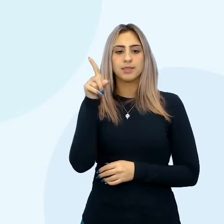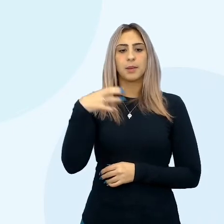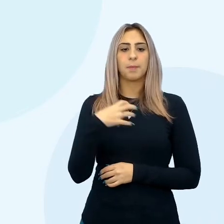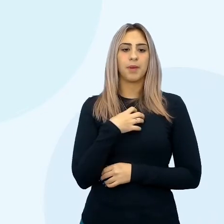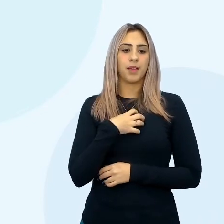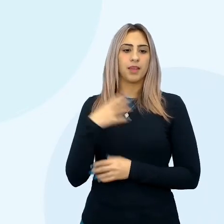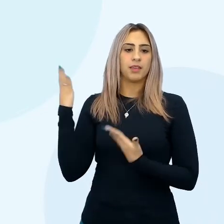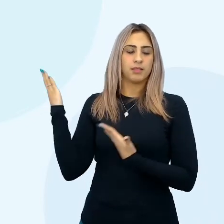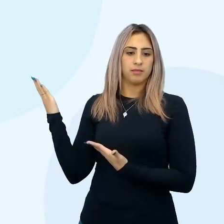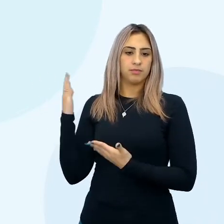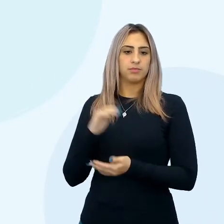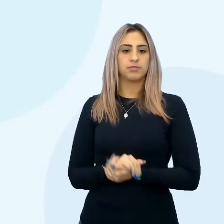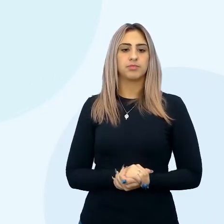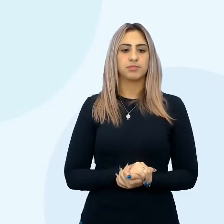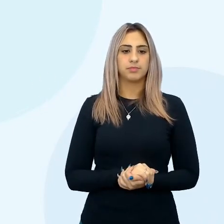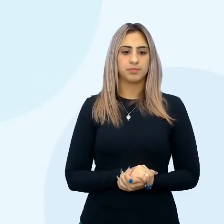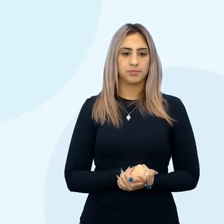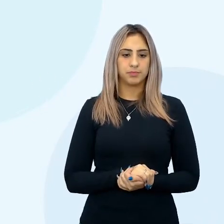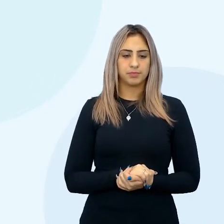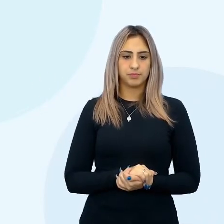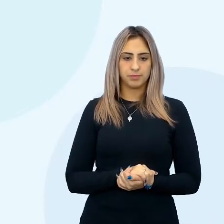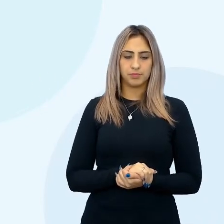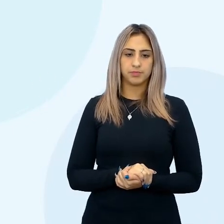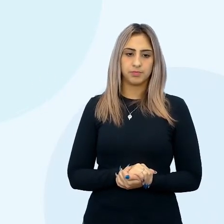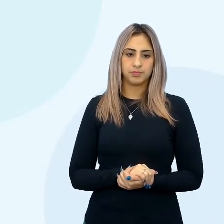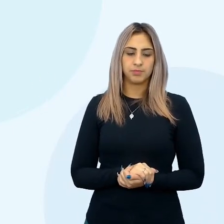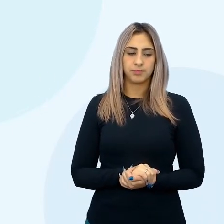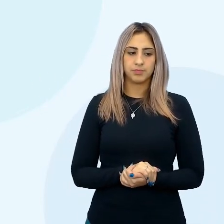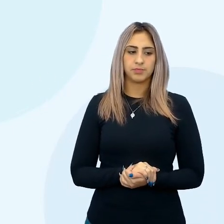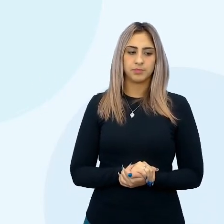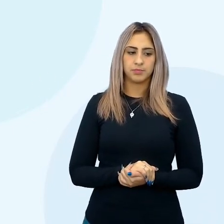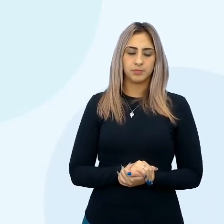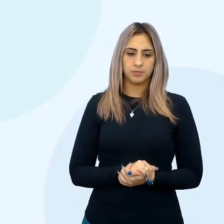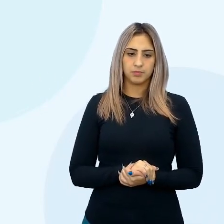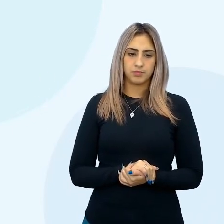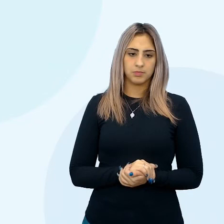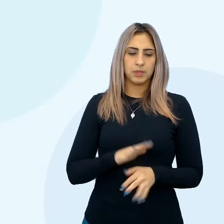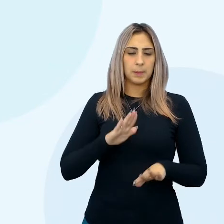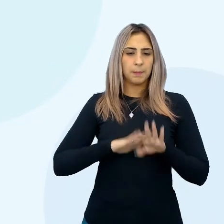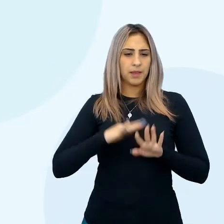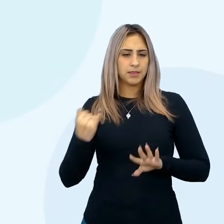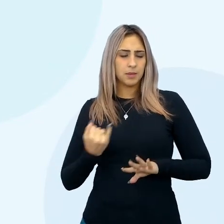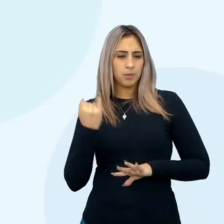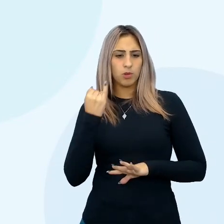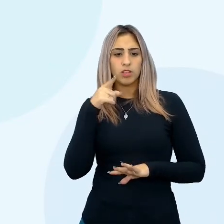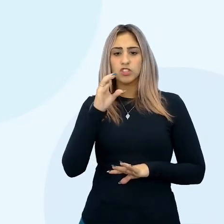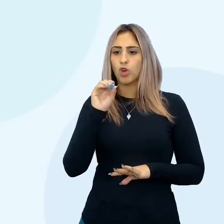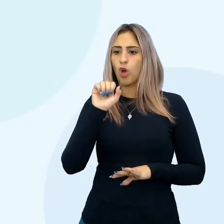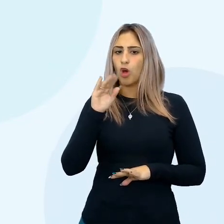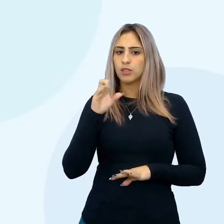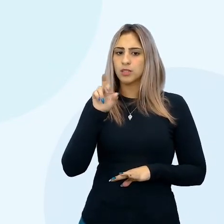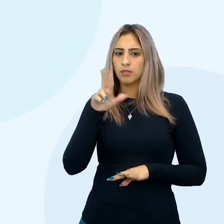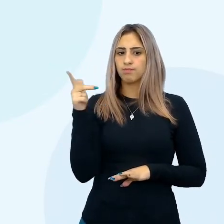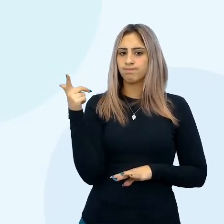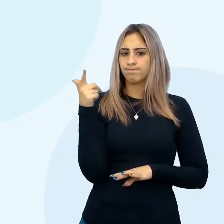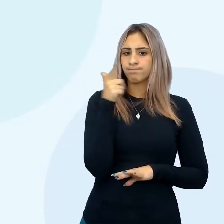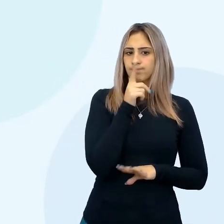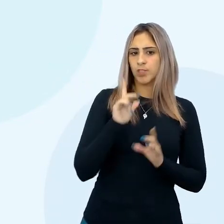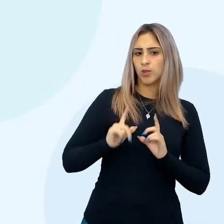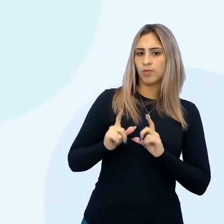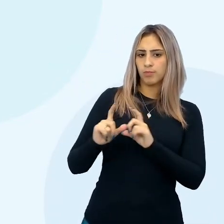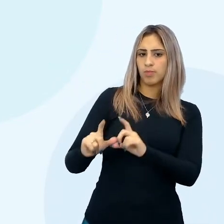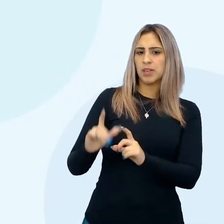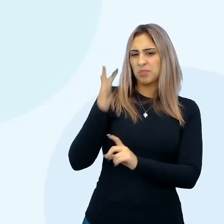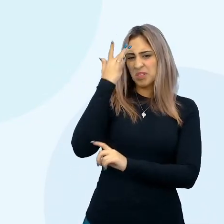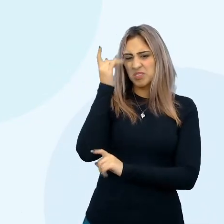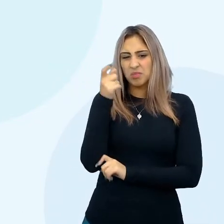62. Esse Pagador de Promessas, ele ganhou a Palma de Ouro em Cannes. É mais importante que o Oscar. E as pessoas comentam tão